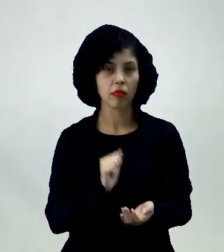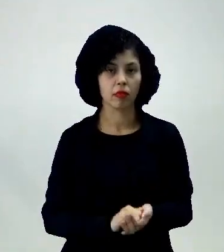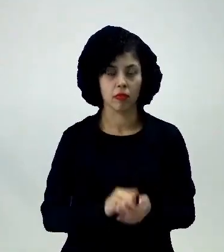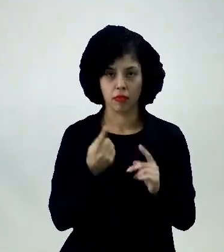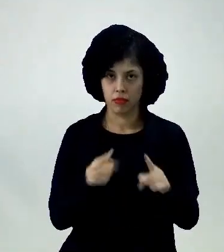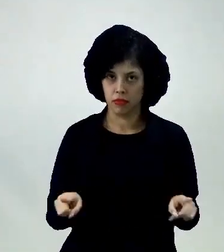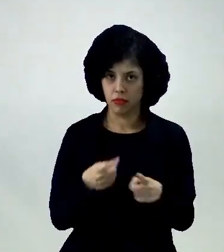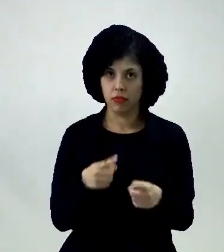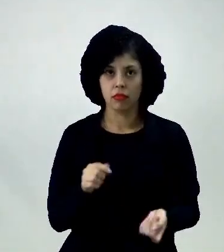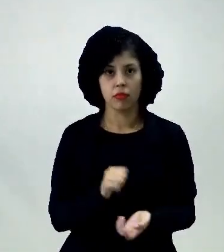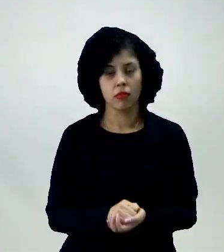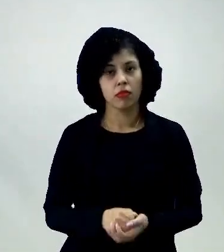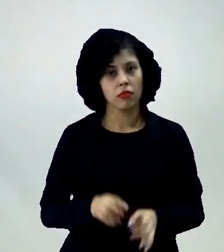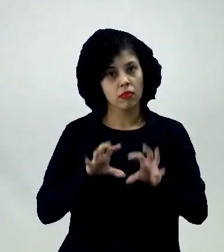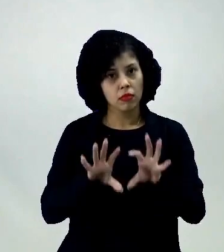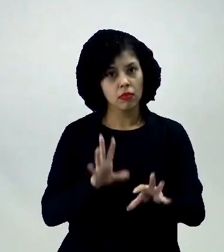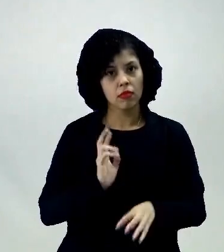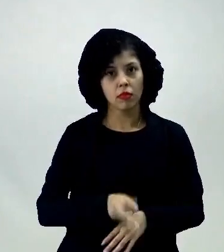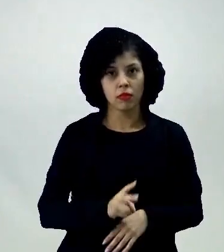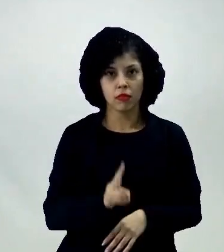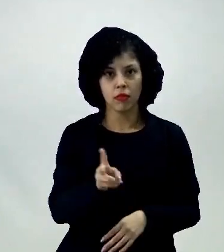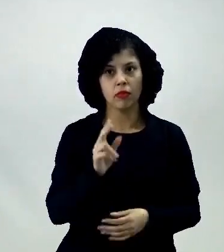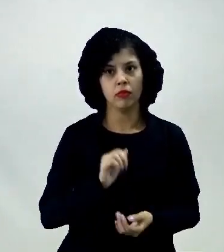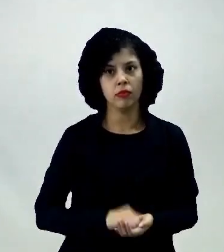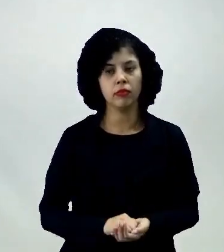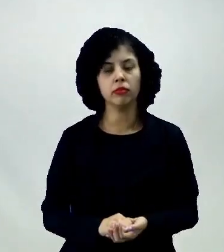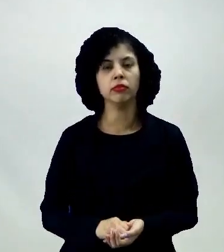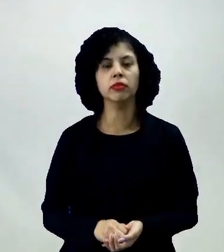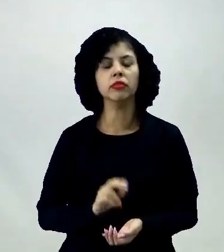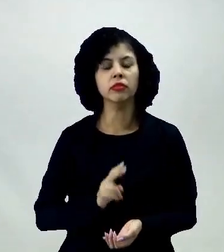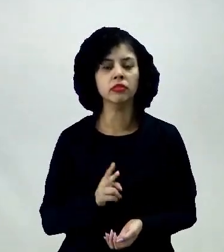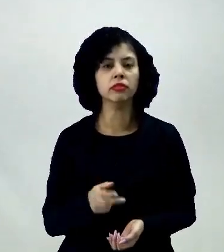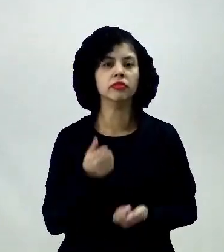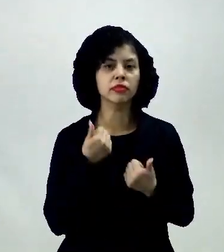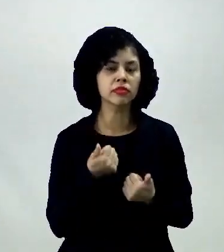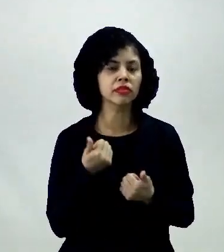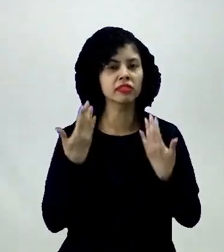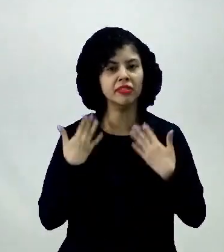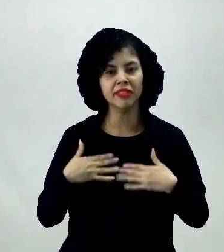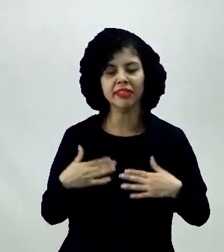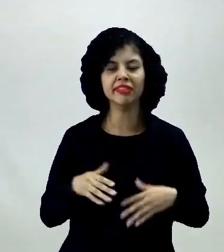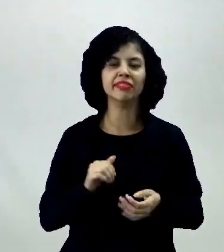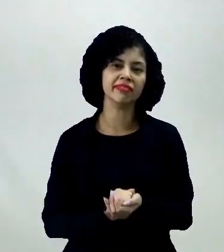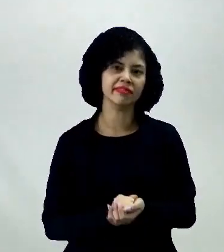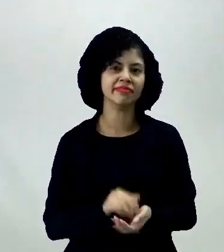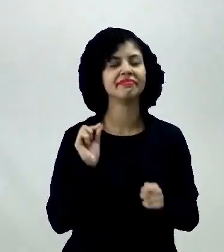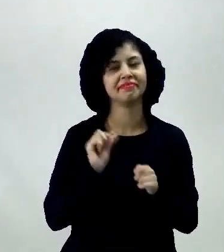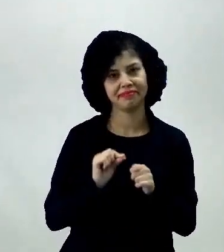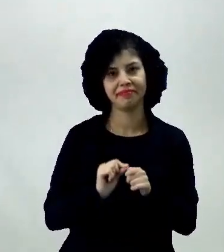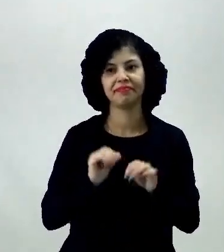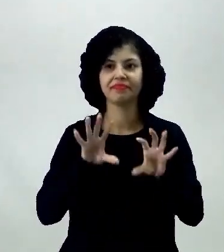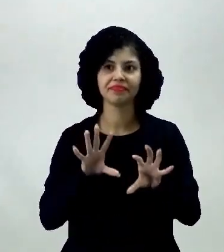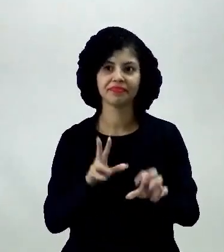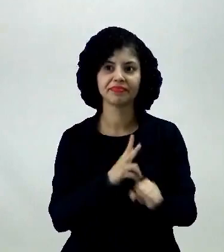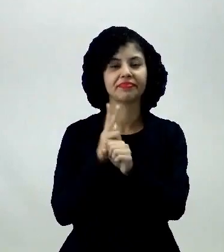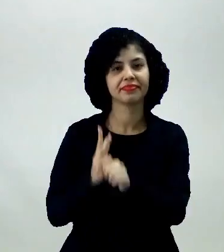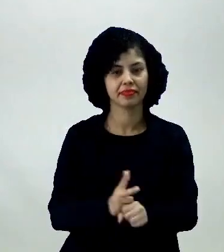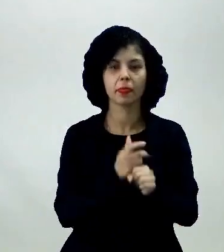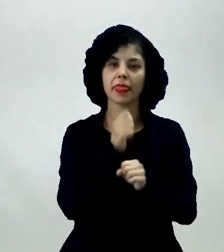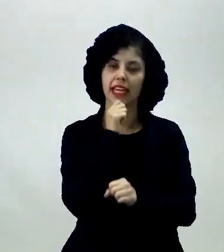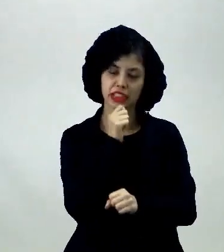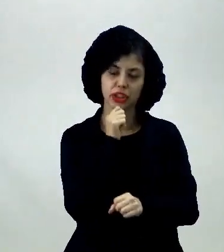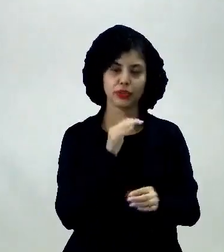A música. E assim sucessivamente, tranquilo? Então era assim que era feita a gravação,